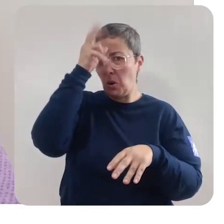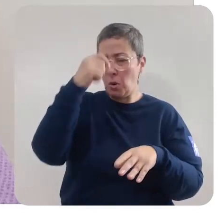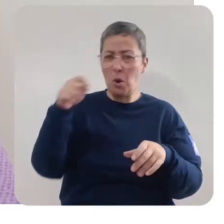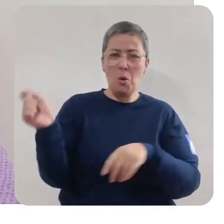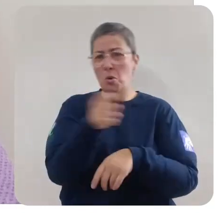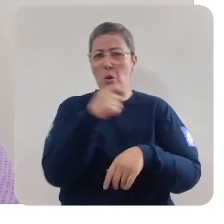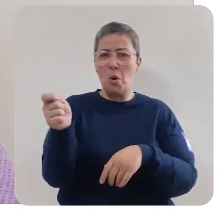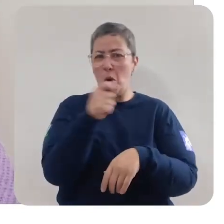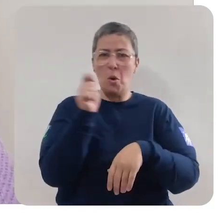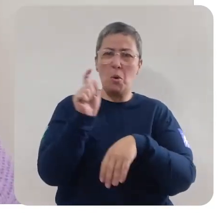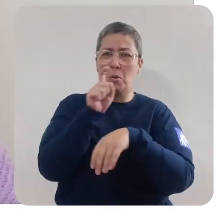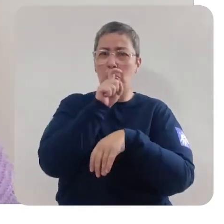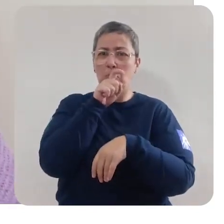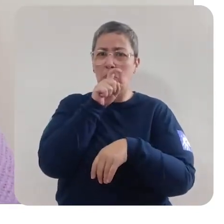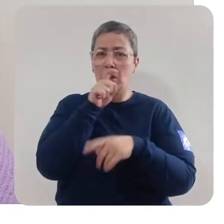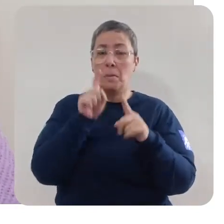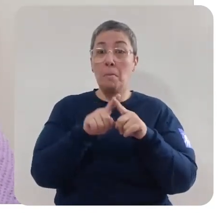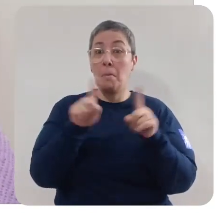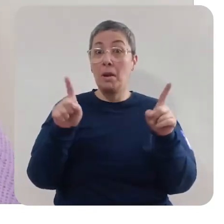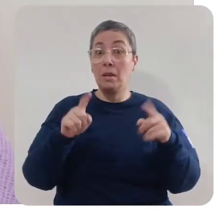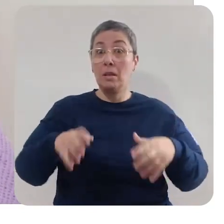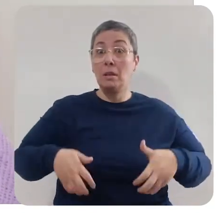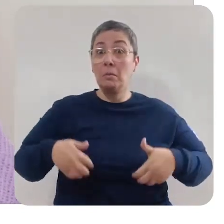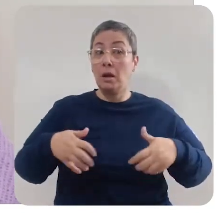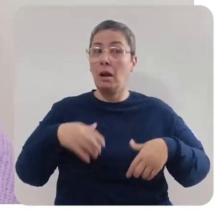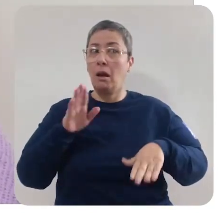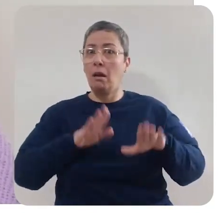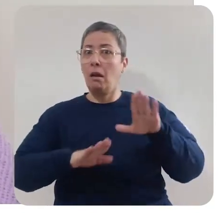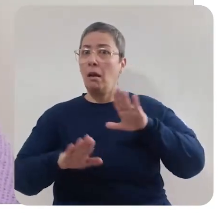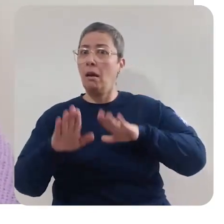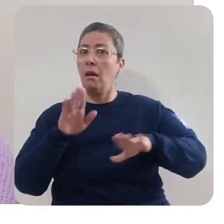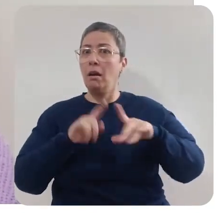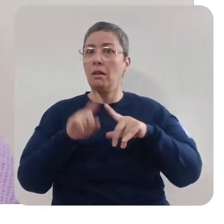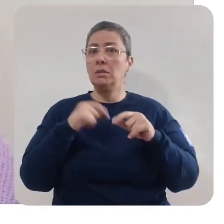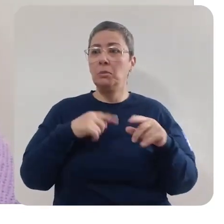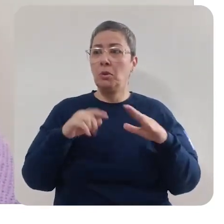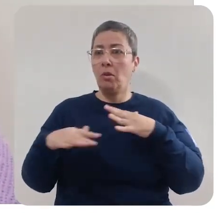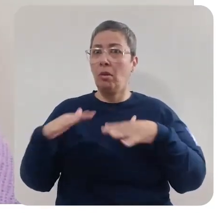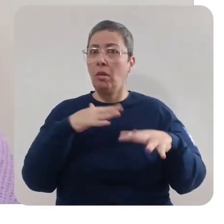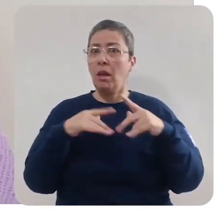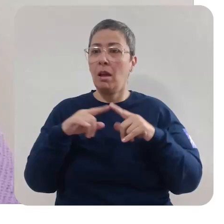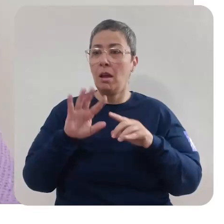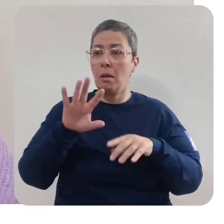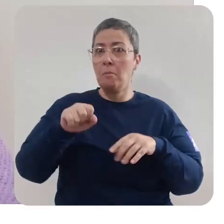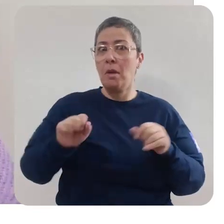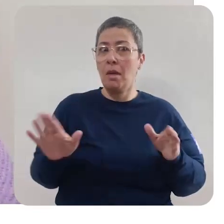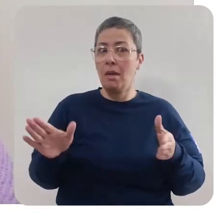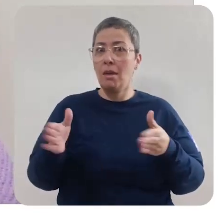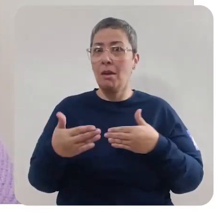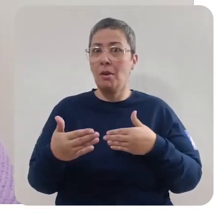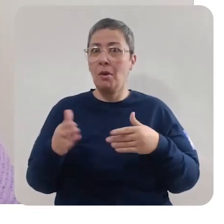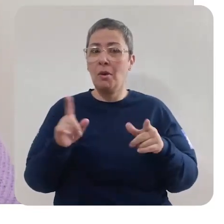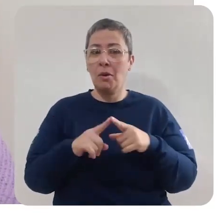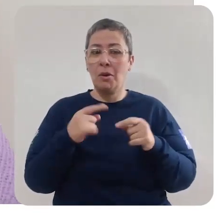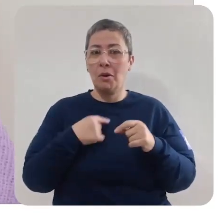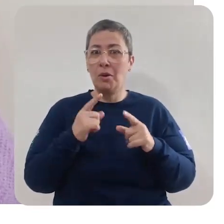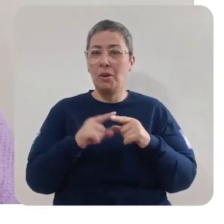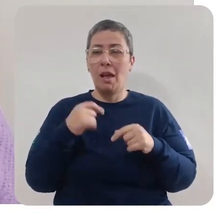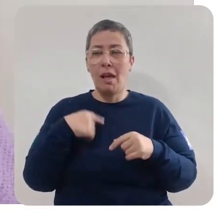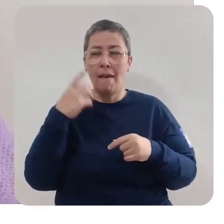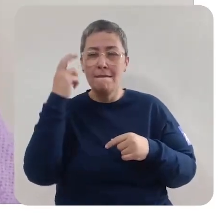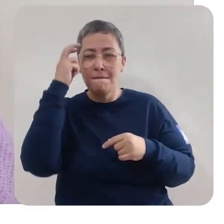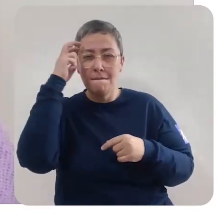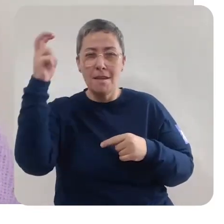e sacudiu o papagaio. Já o macaco tomou cuidado e no meio do bafafá pegou a caixa